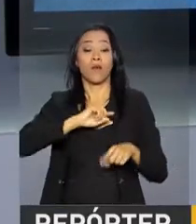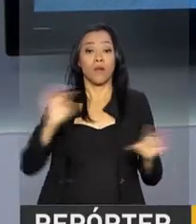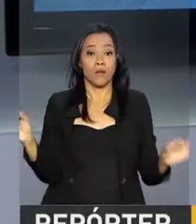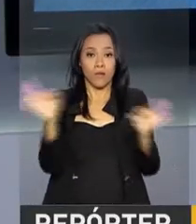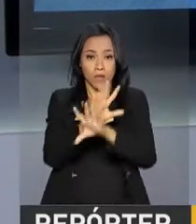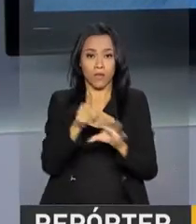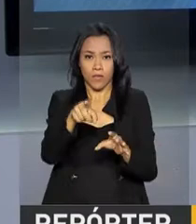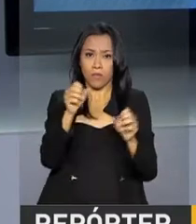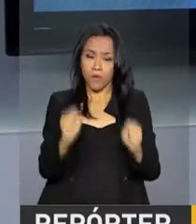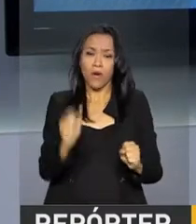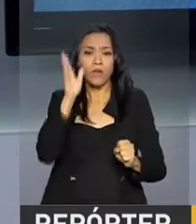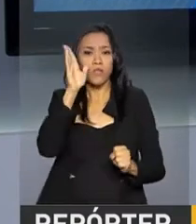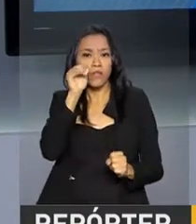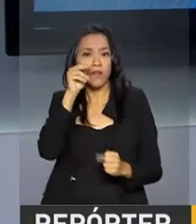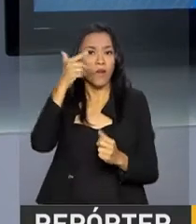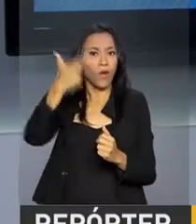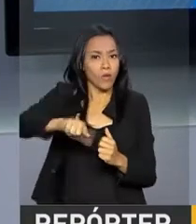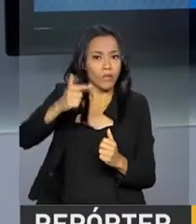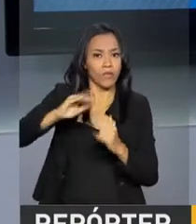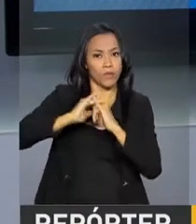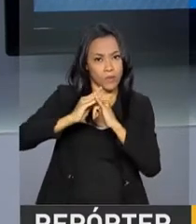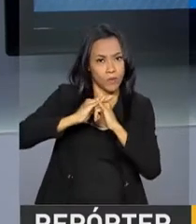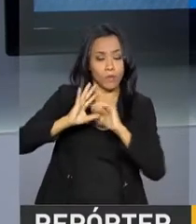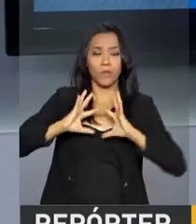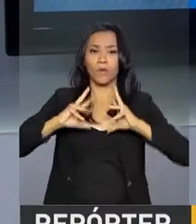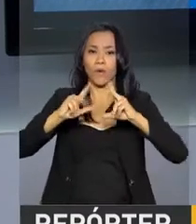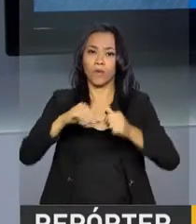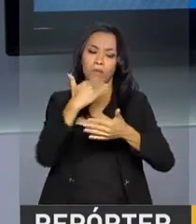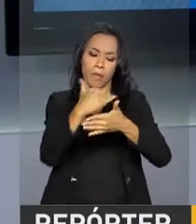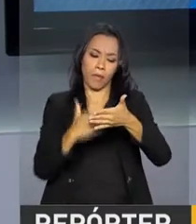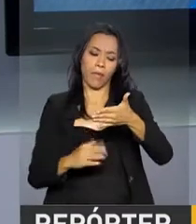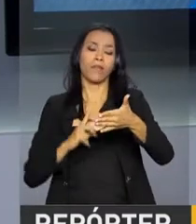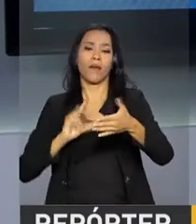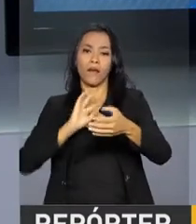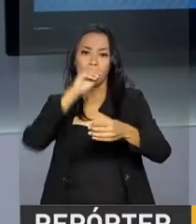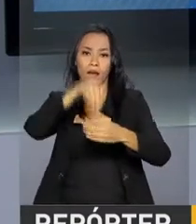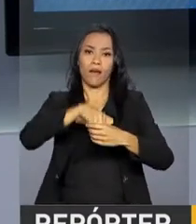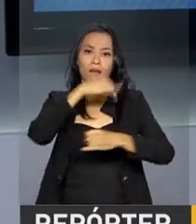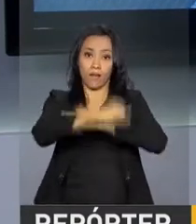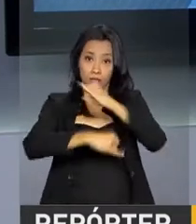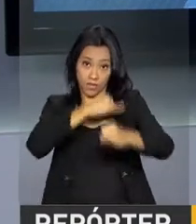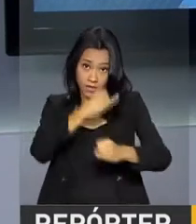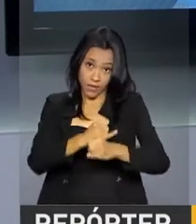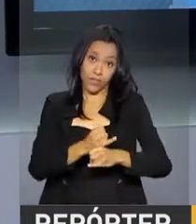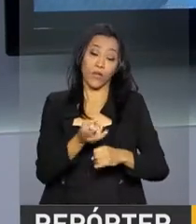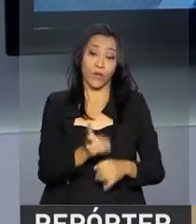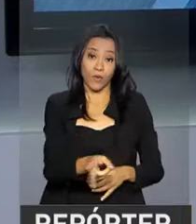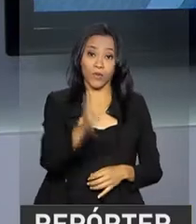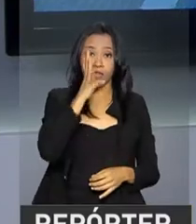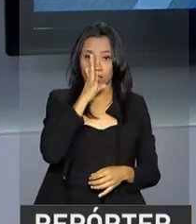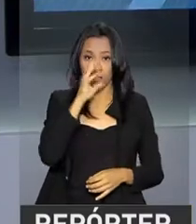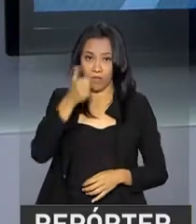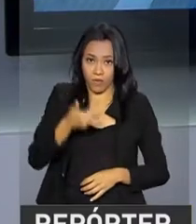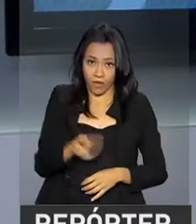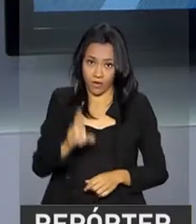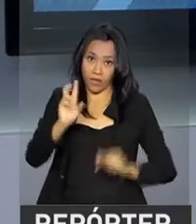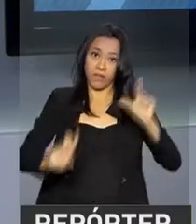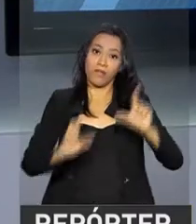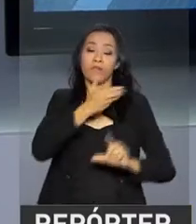rever as reportagens no YouTube e toda a nossa programação também está na página da NBR na internet. Continue com a gente